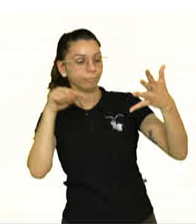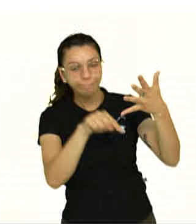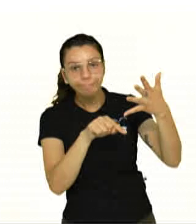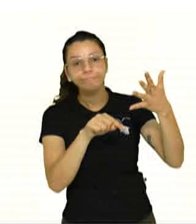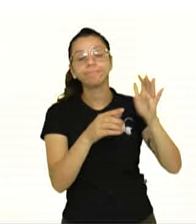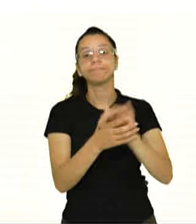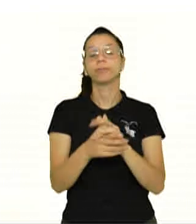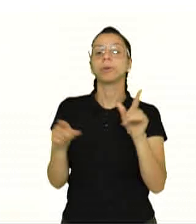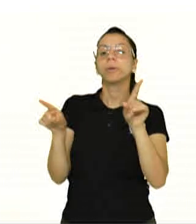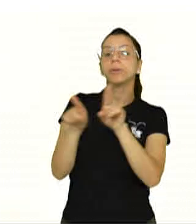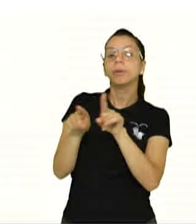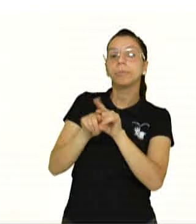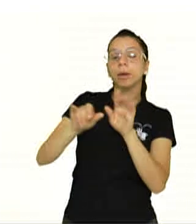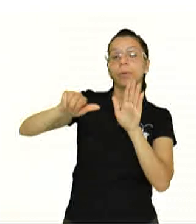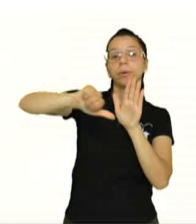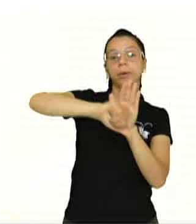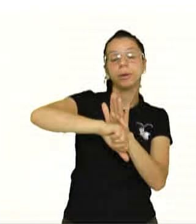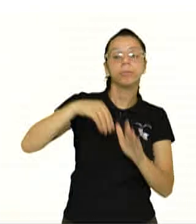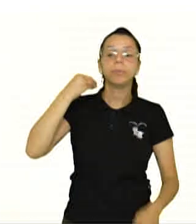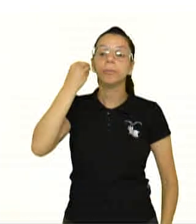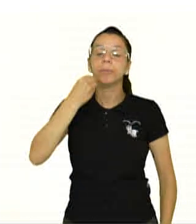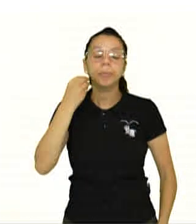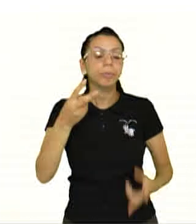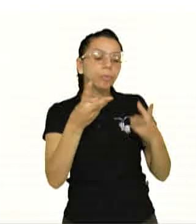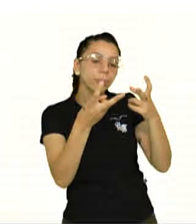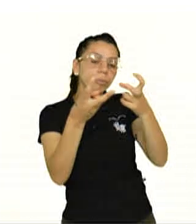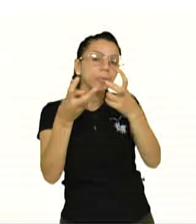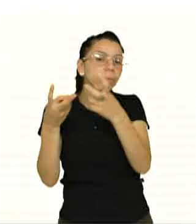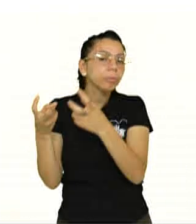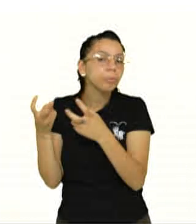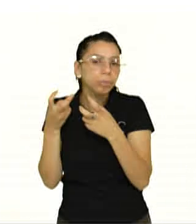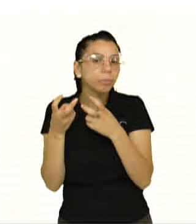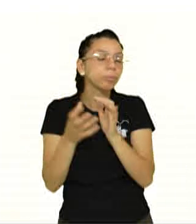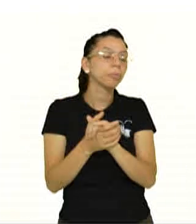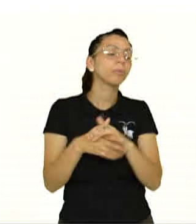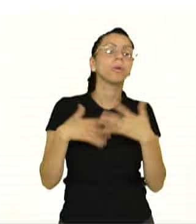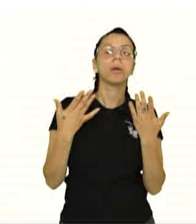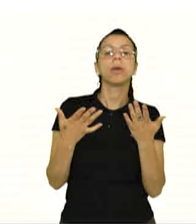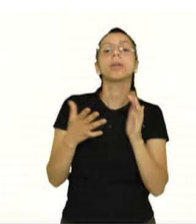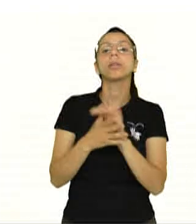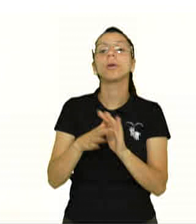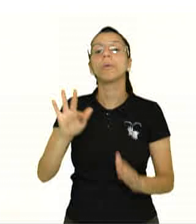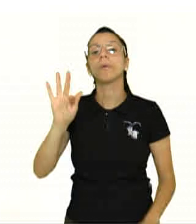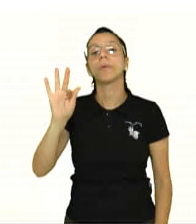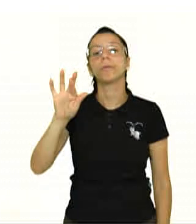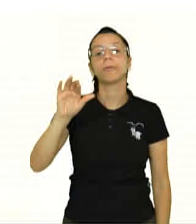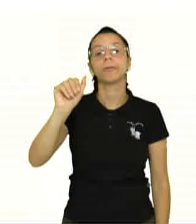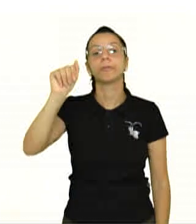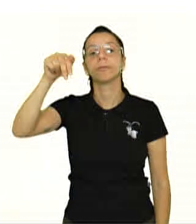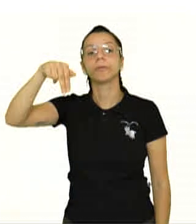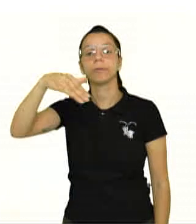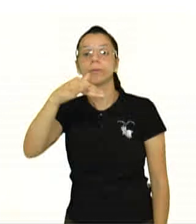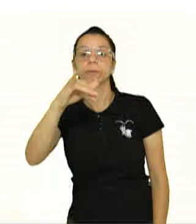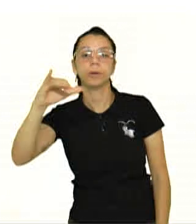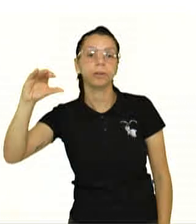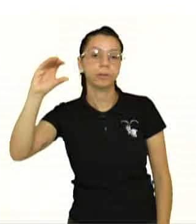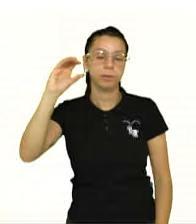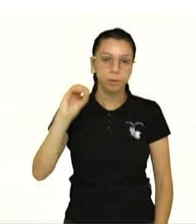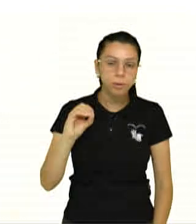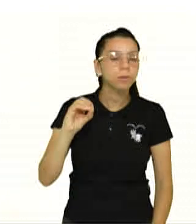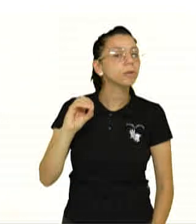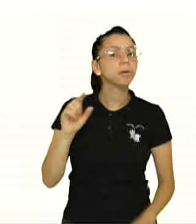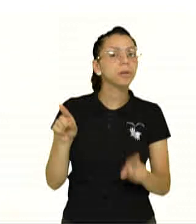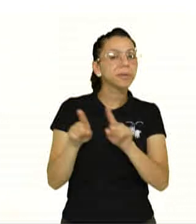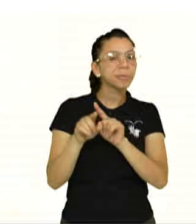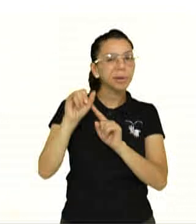da experimentação e observação. Então, o que é que o Francis Bacon e o empirismo fez? O que é que Francis Bacon